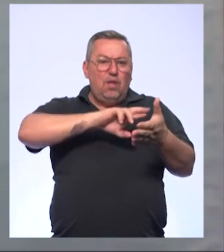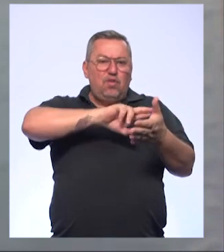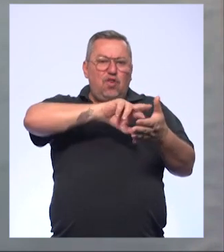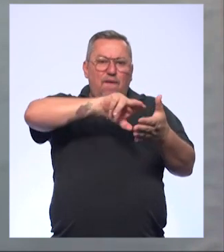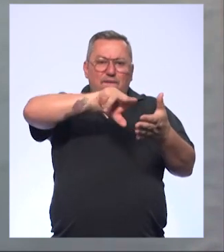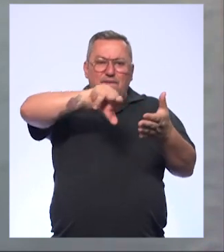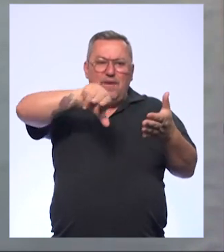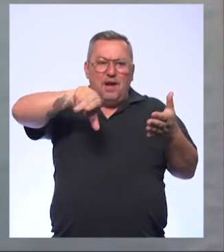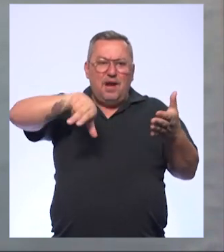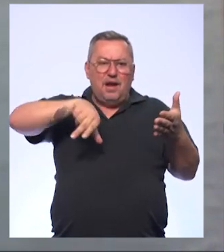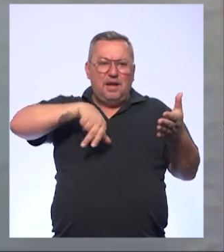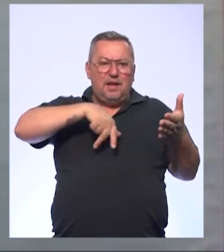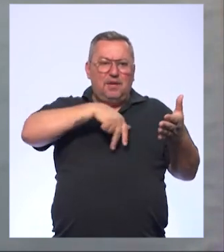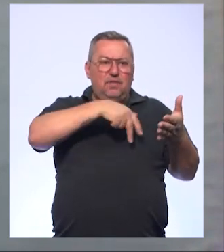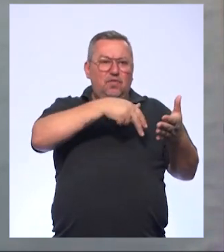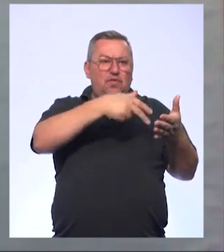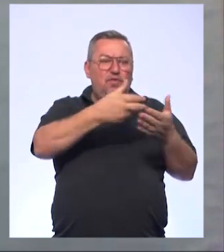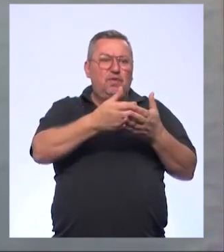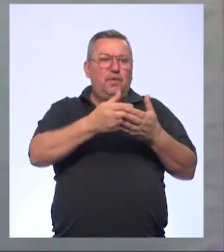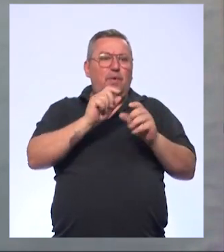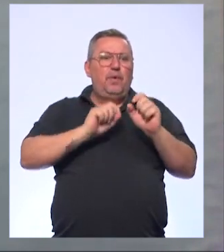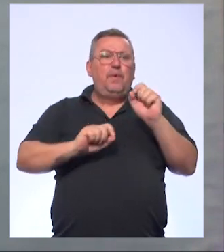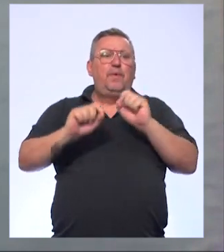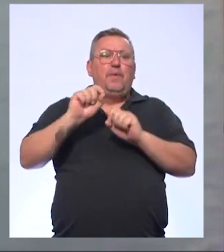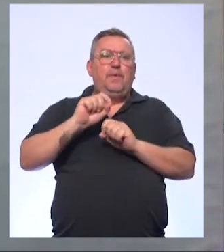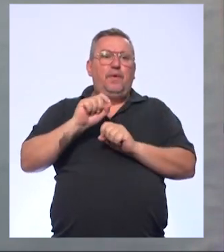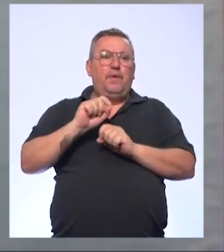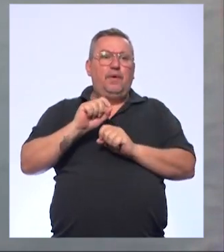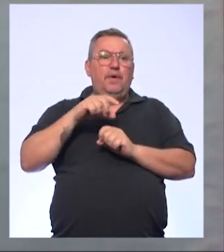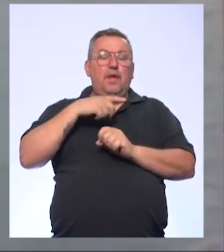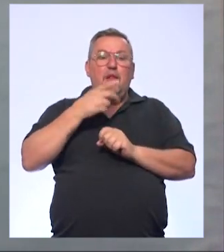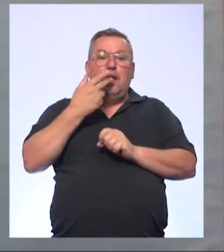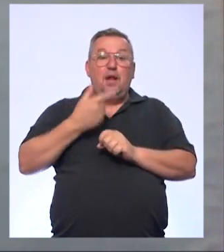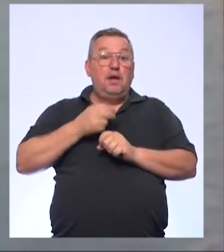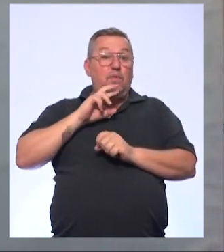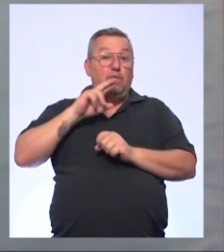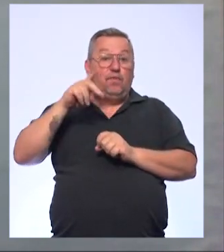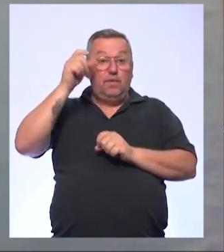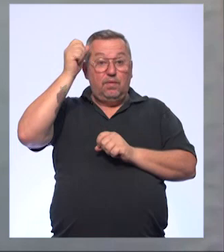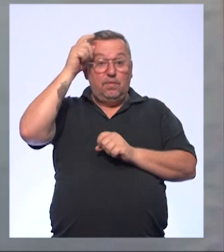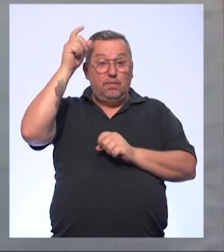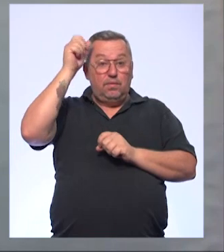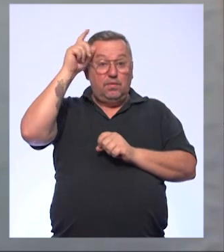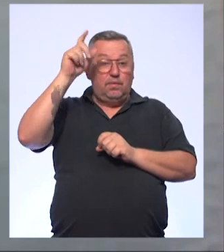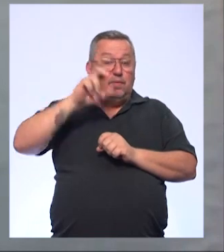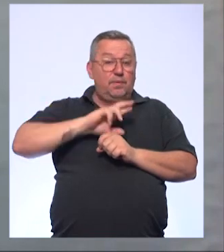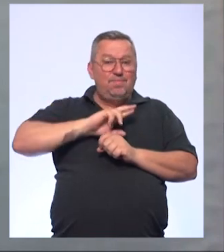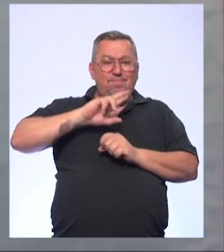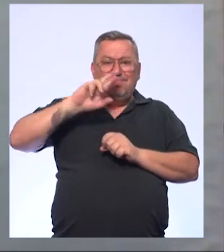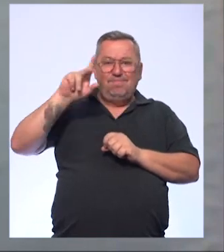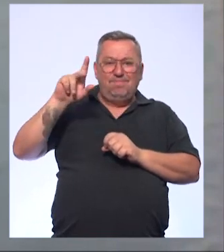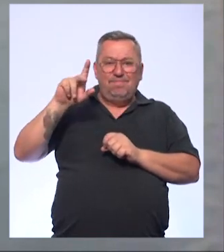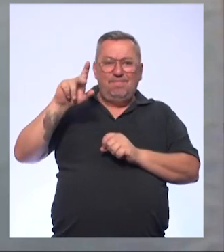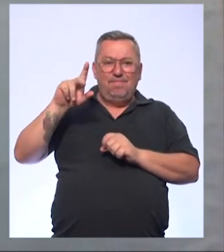só, chamado império. E aí o império tem línguas diferentes, culturas diferentes,